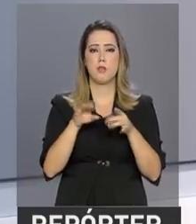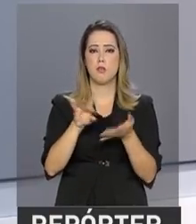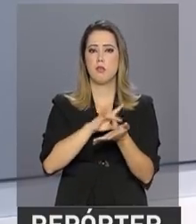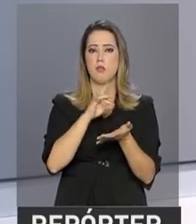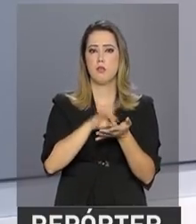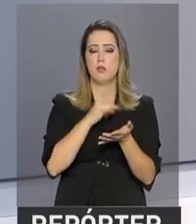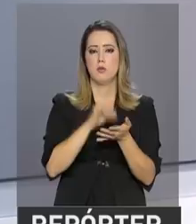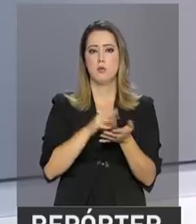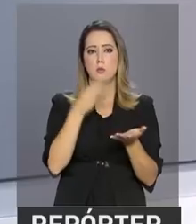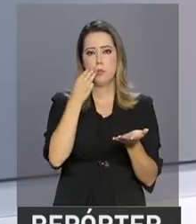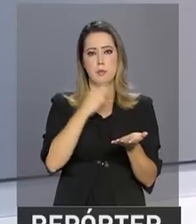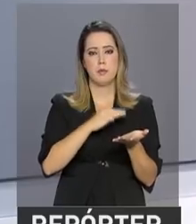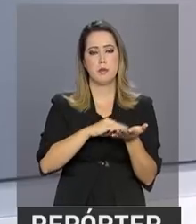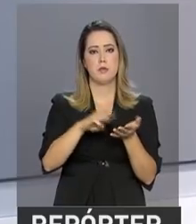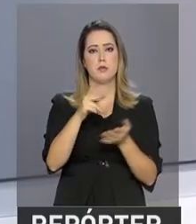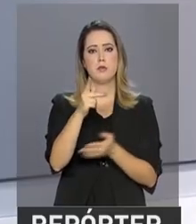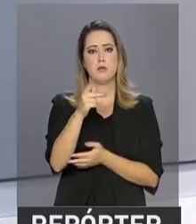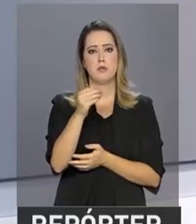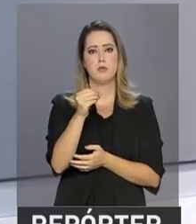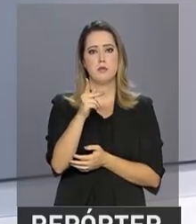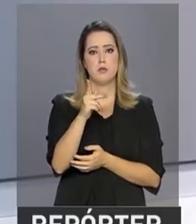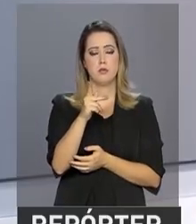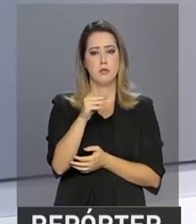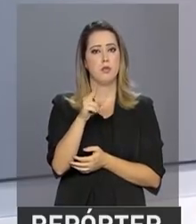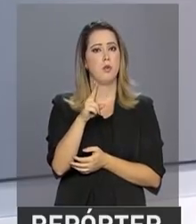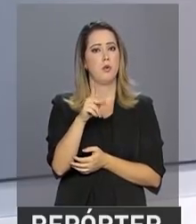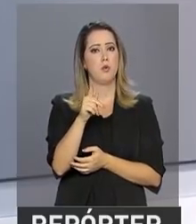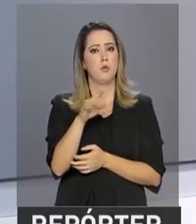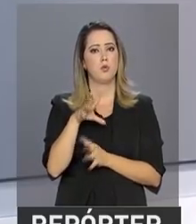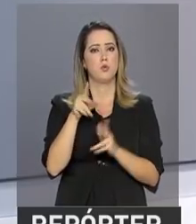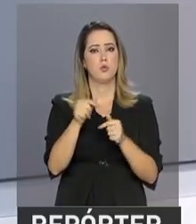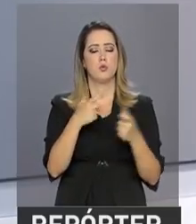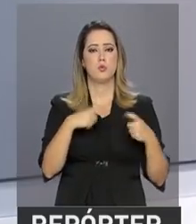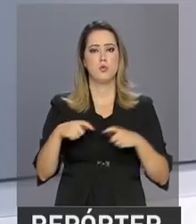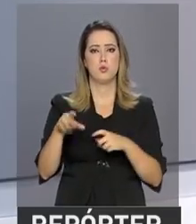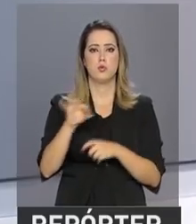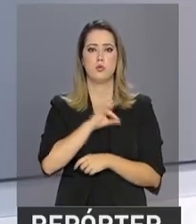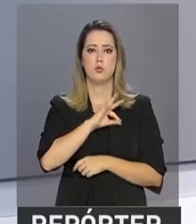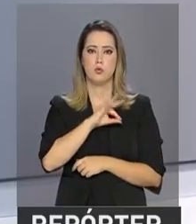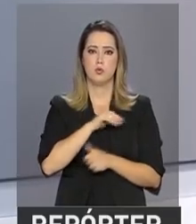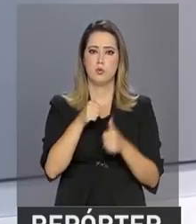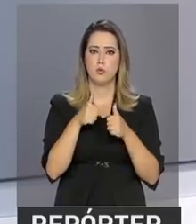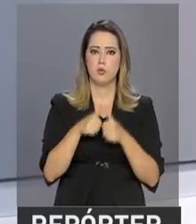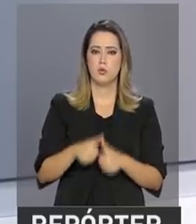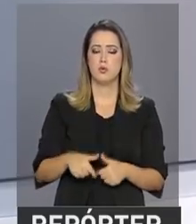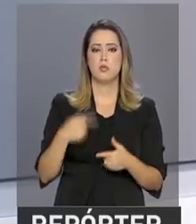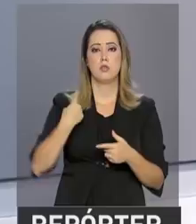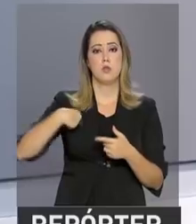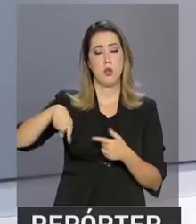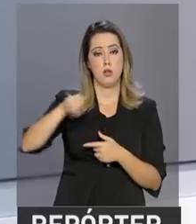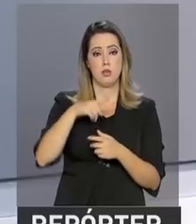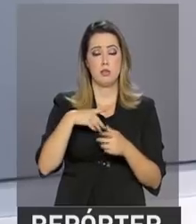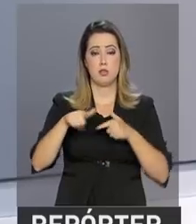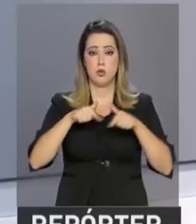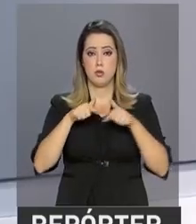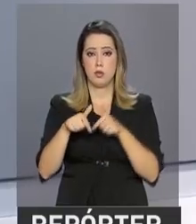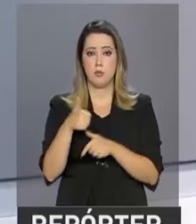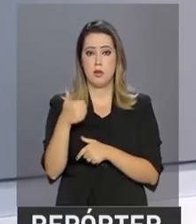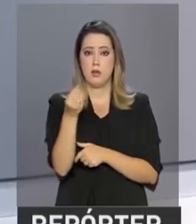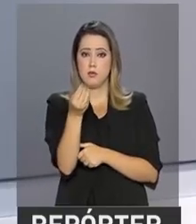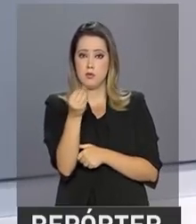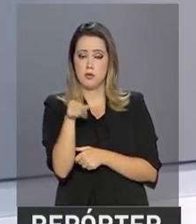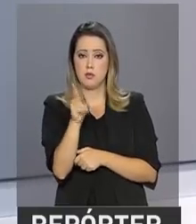pato vai ser encaminhada para os telefones funcionais de todos os policiais que estejam em serviço num raio de 100